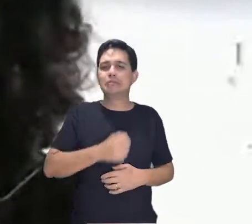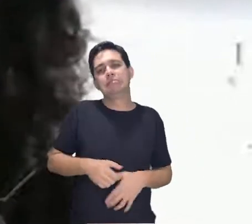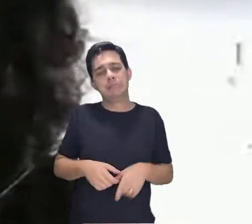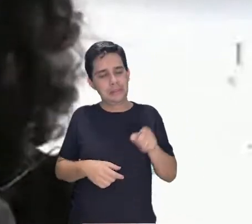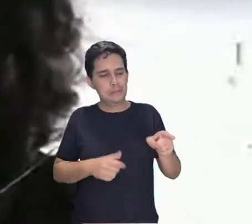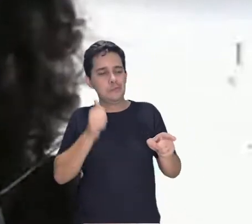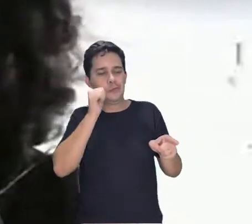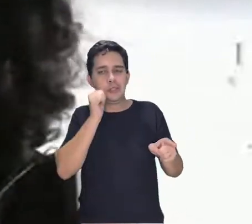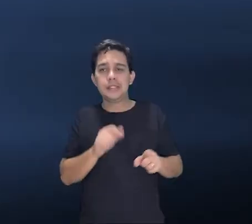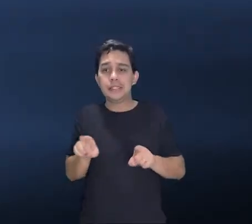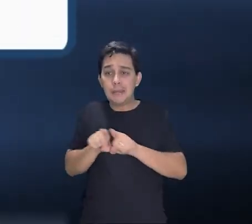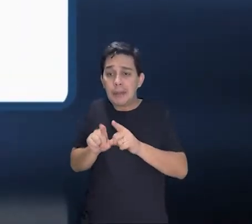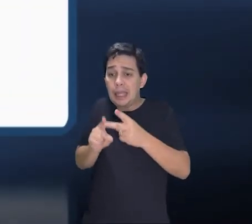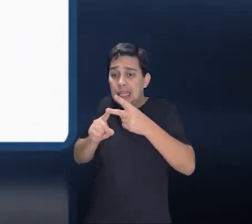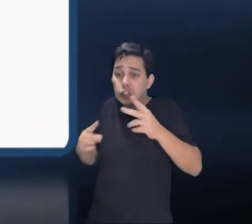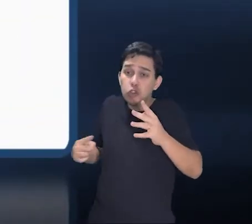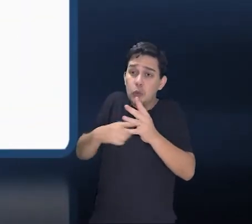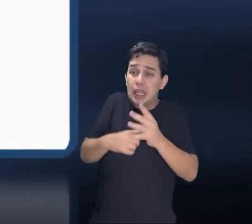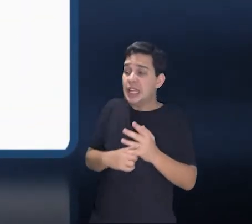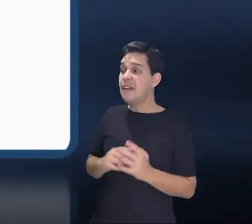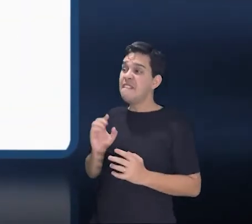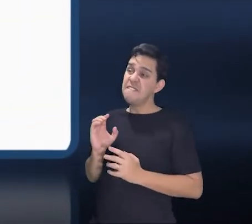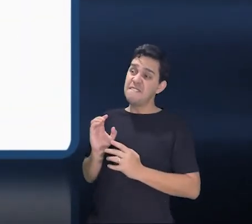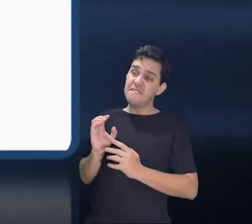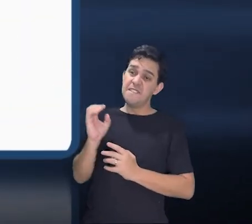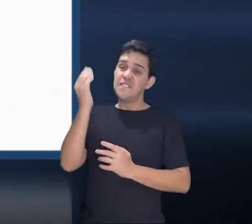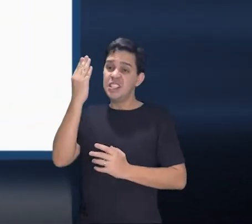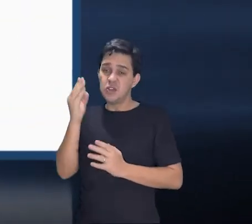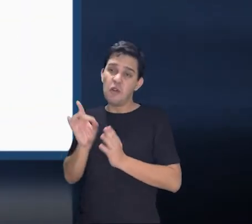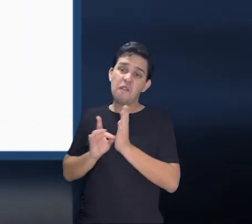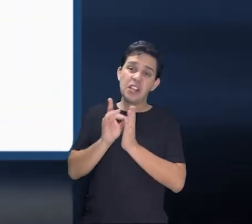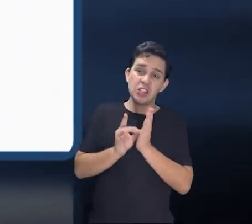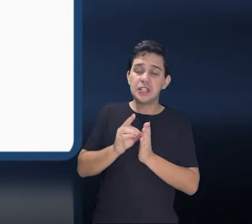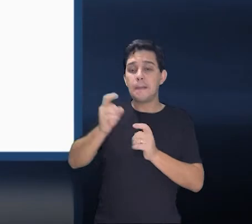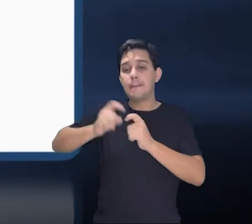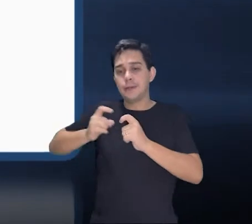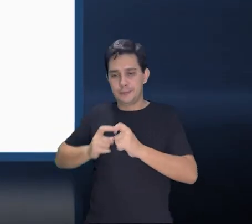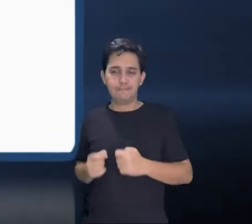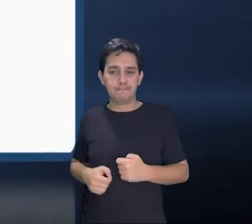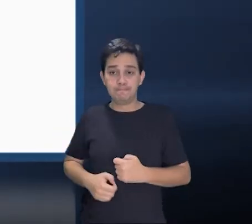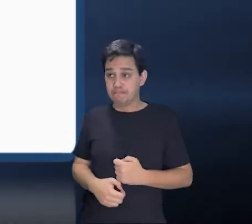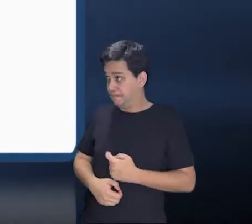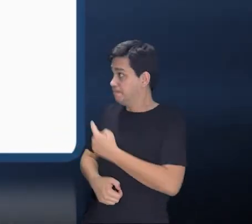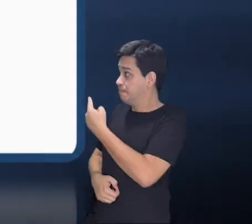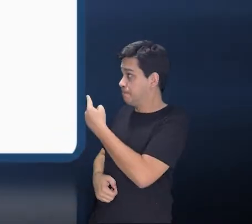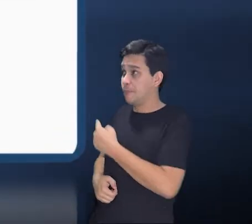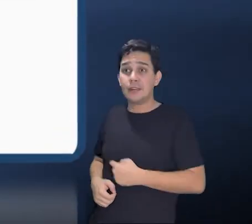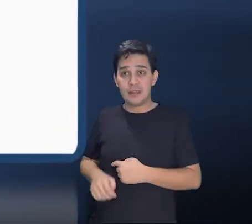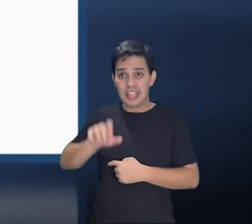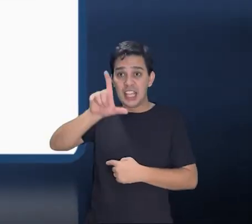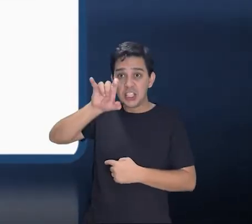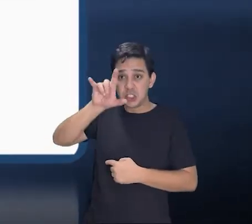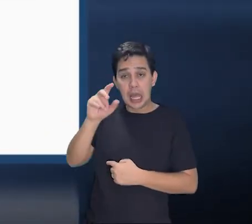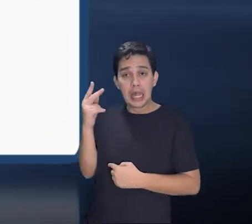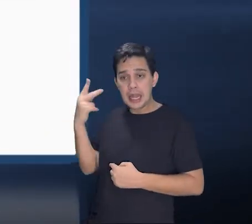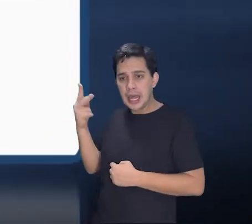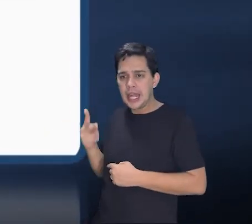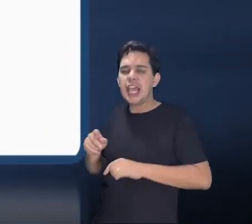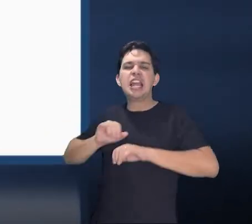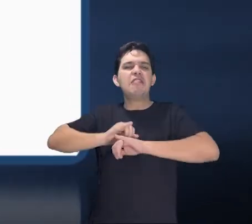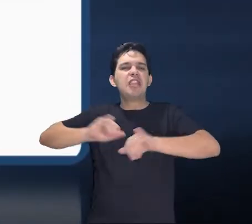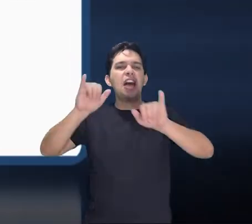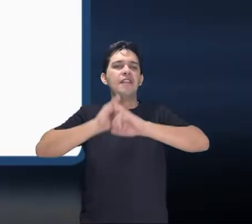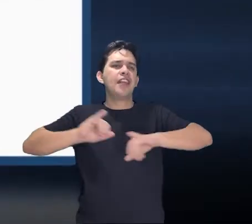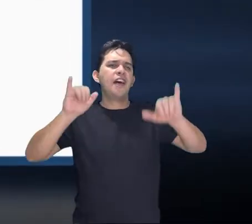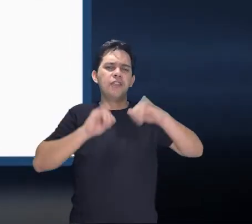exercício irregular da medicina. Ele divulgava, tinha uma preocupação em redes sociais, ele era conhecido como Davidson Bioplastia, né? E por isso até a gente